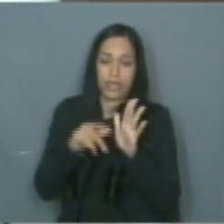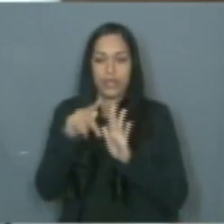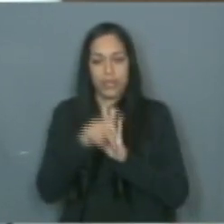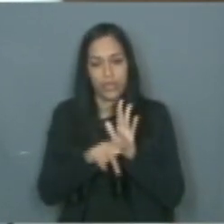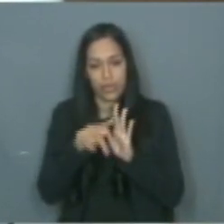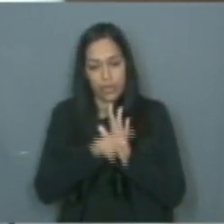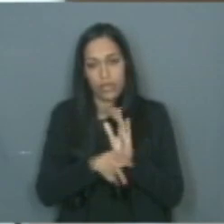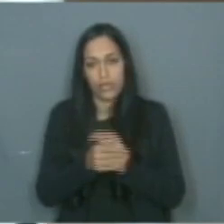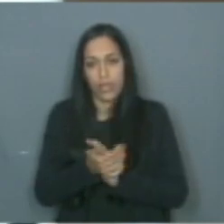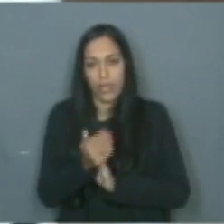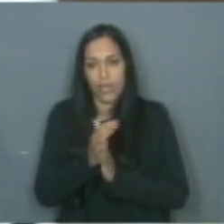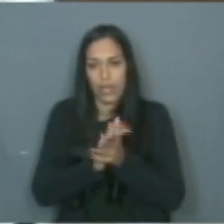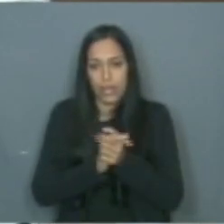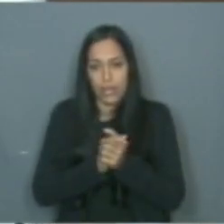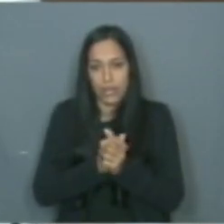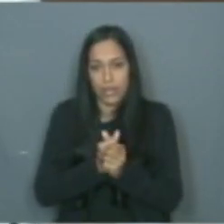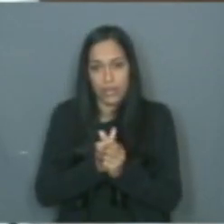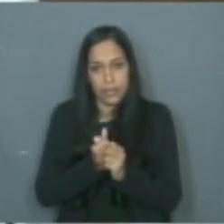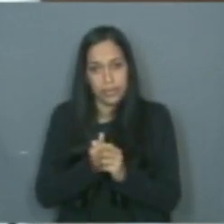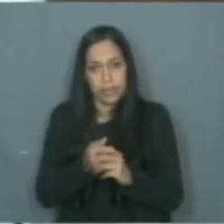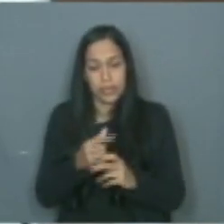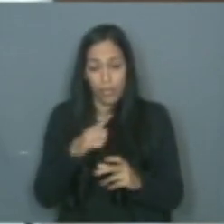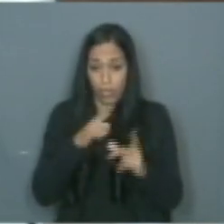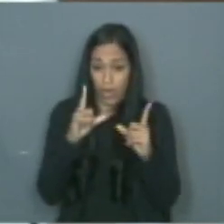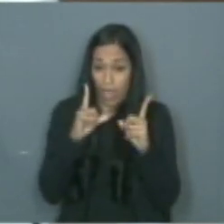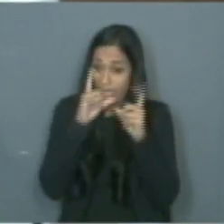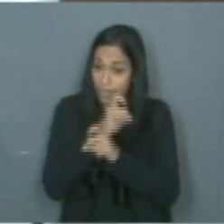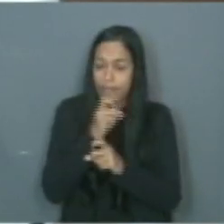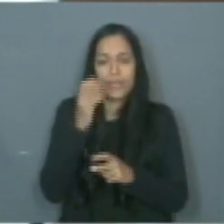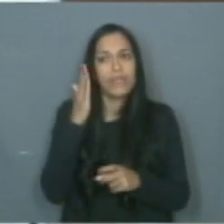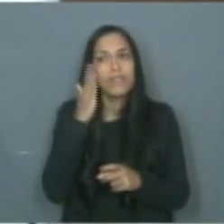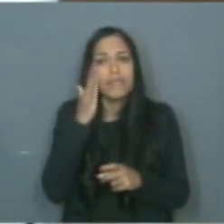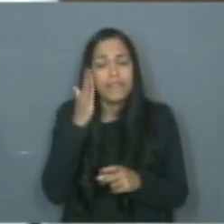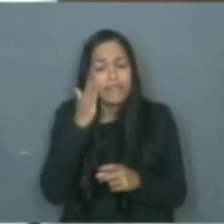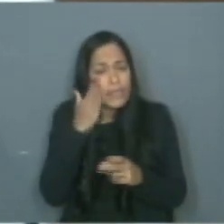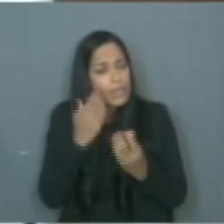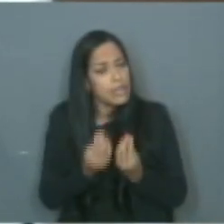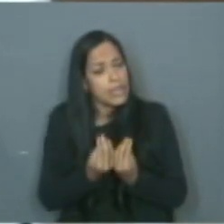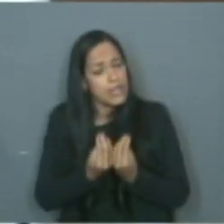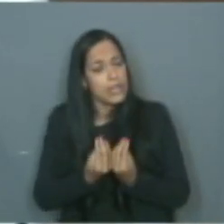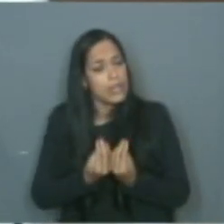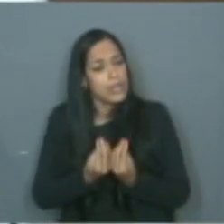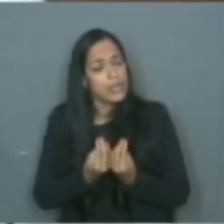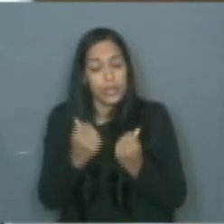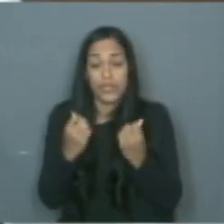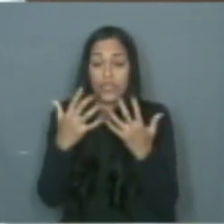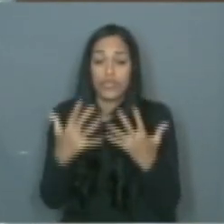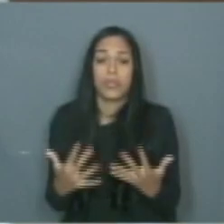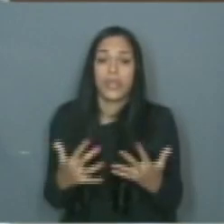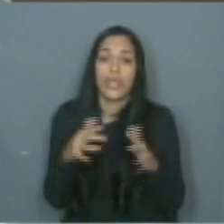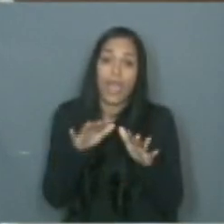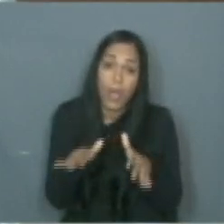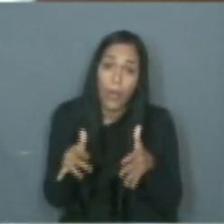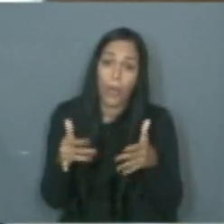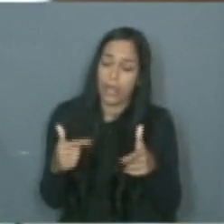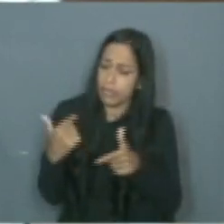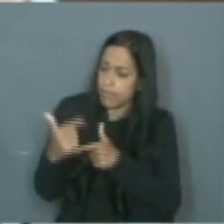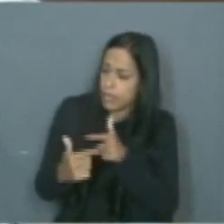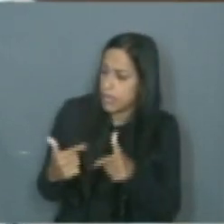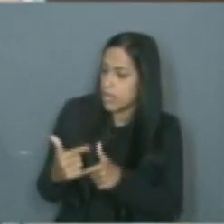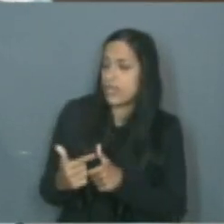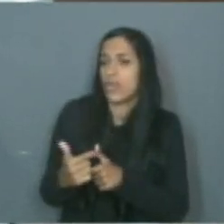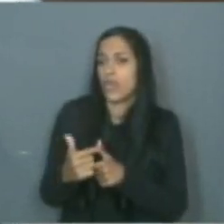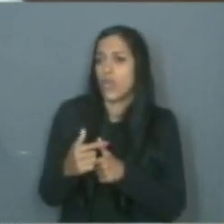projeto. Eu tenho uma dificuldade imensa de entender, quando a gente fala de quais são as ações, o que